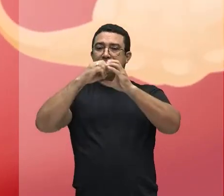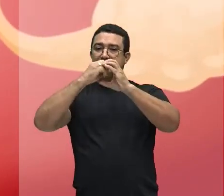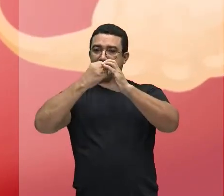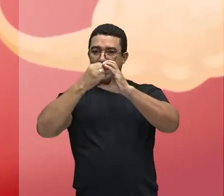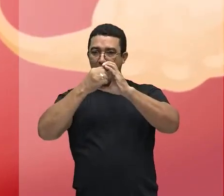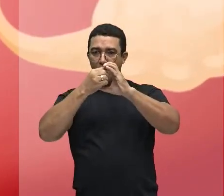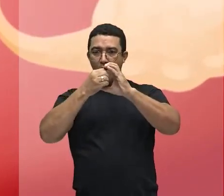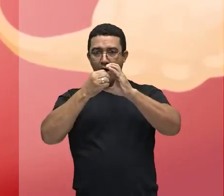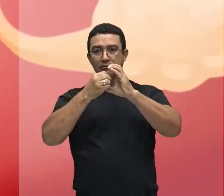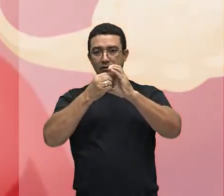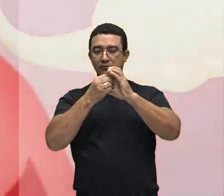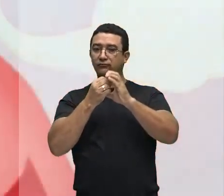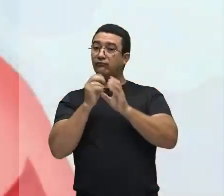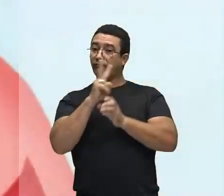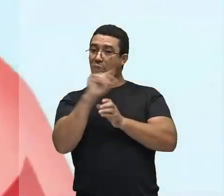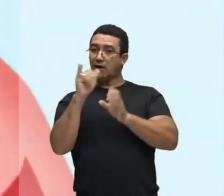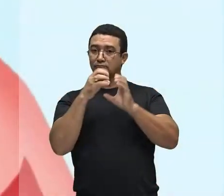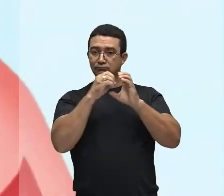em direção ao útero.